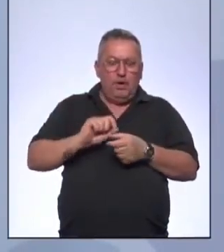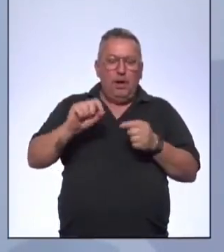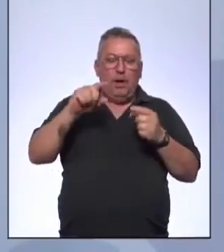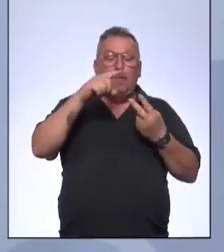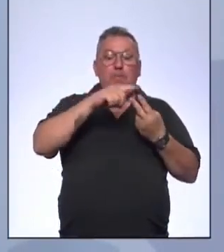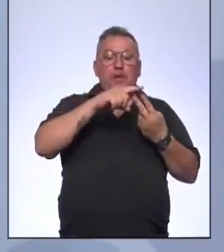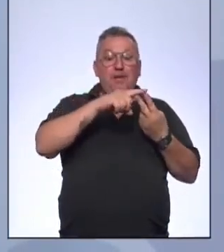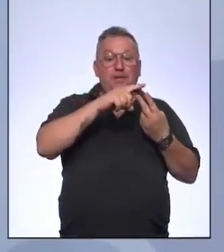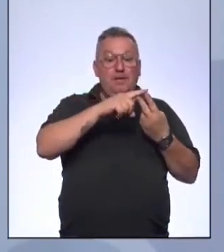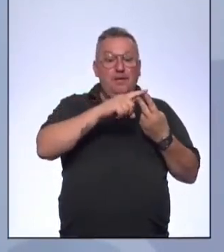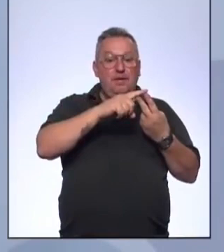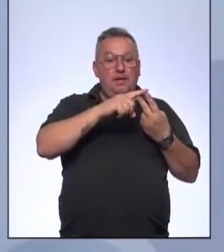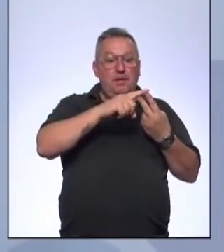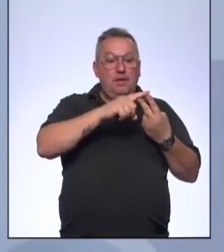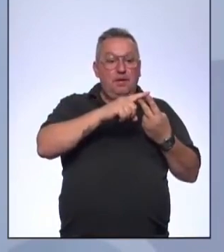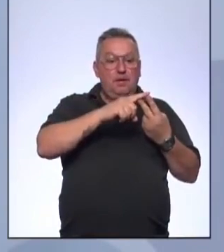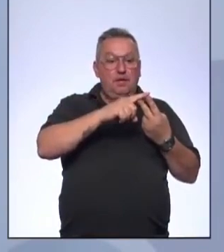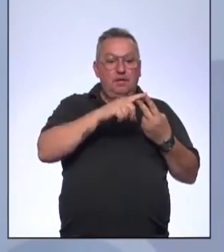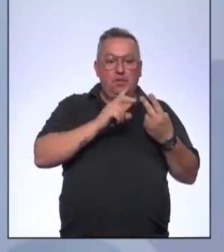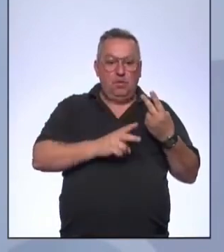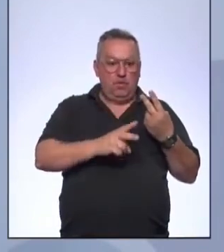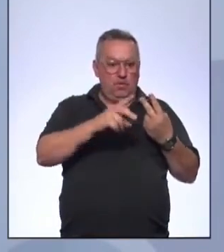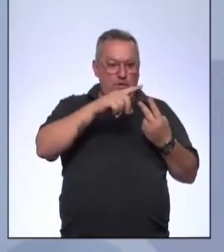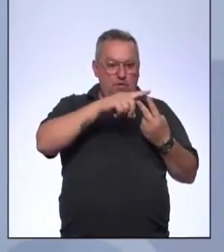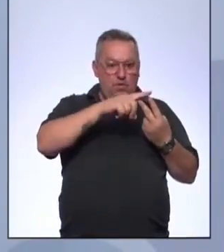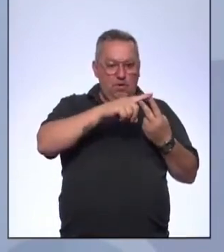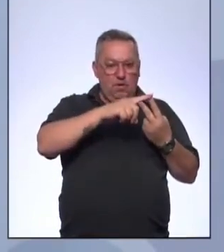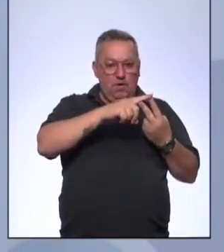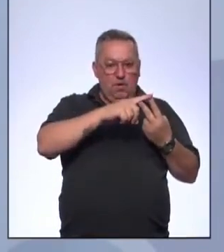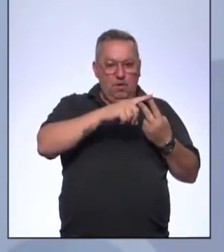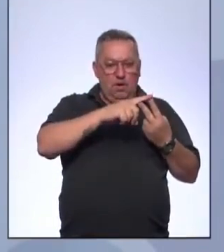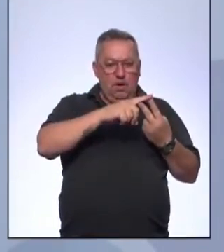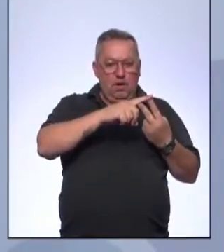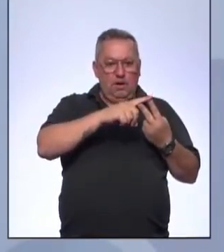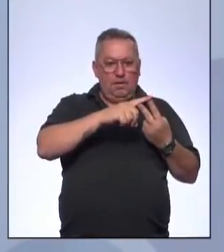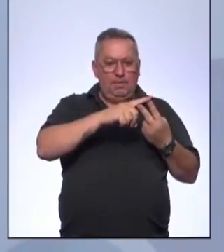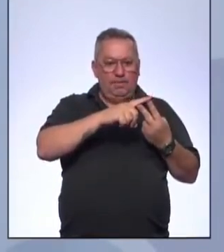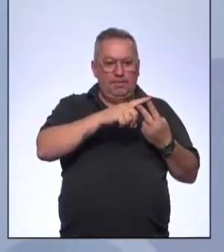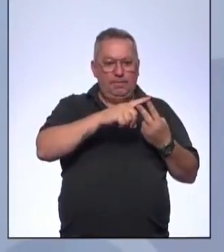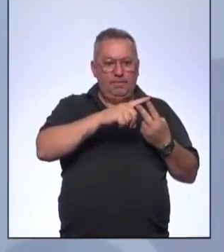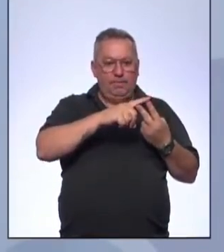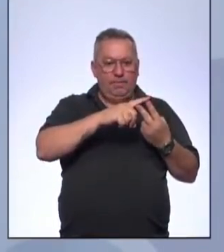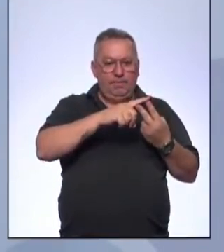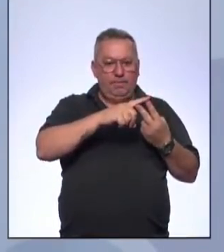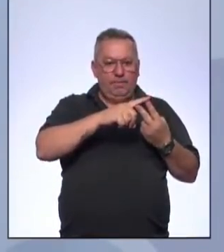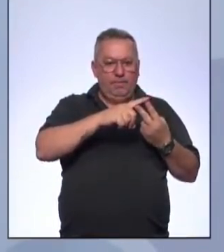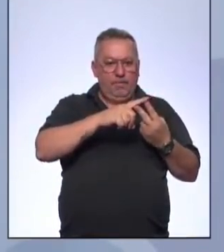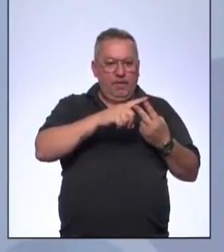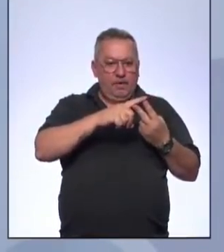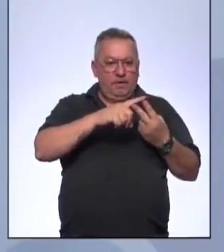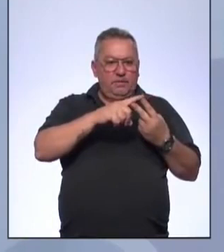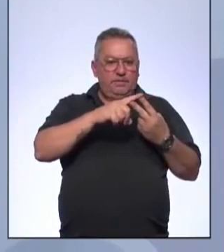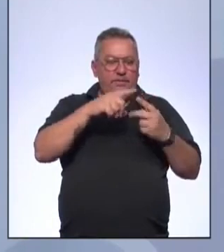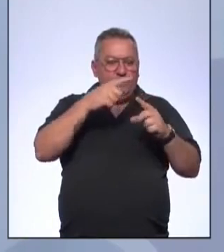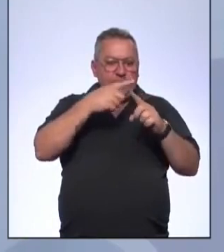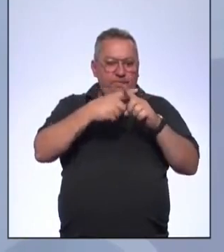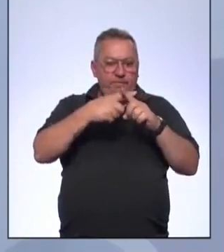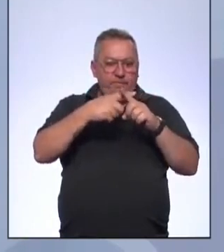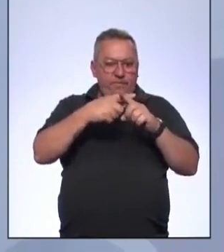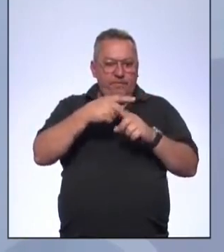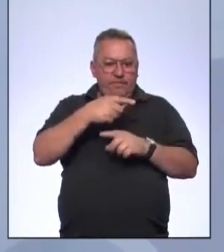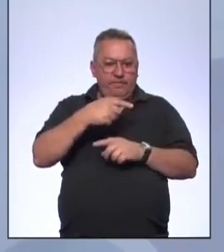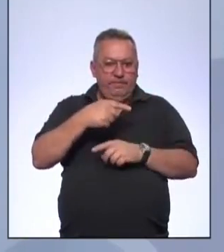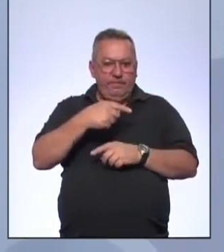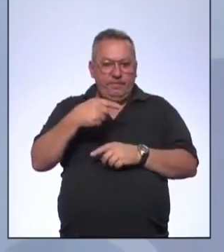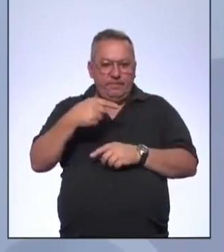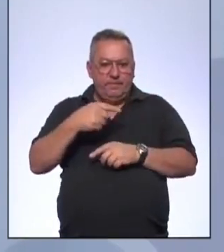π. Então, eu vou manter esse valor de π em evidência, que a gente chama assim, né? E eu vou multiplicar por uma subtração. Então, eu